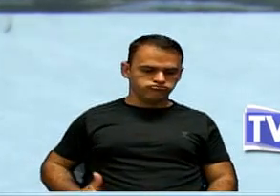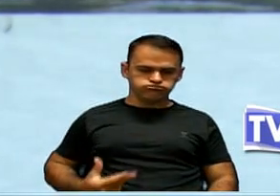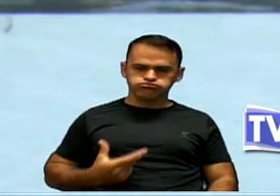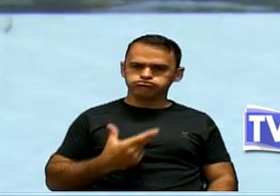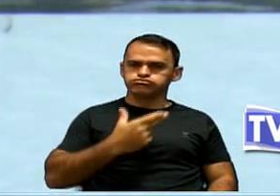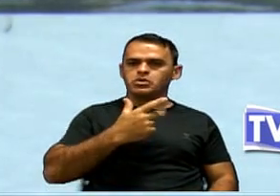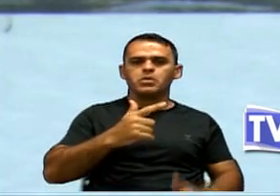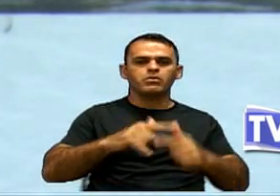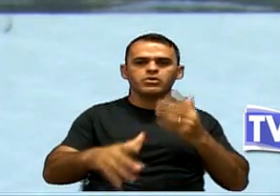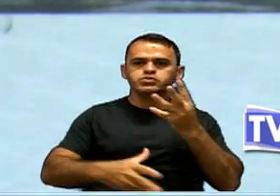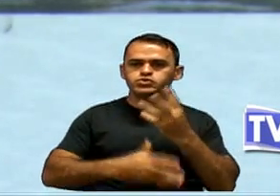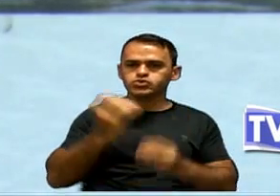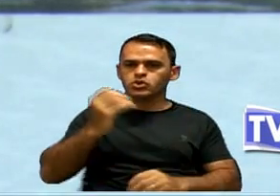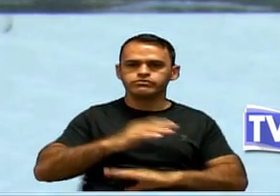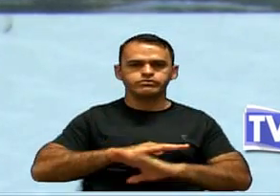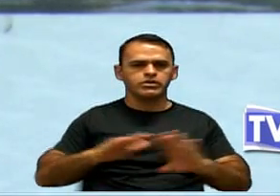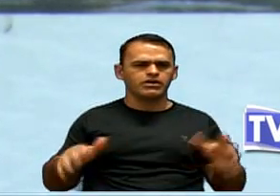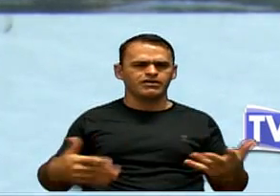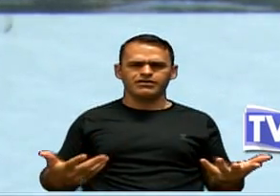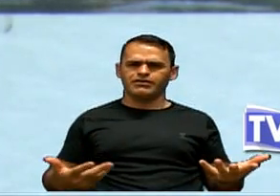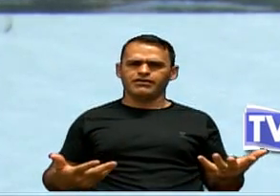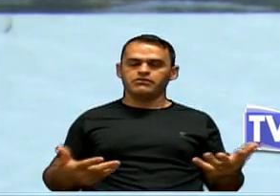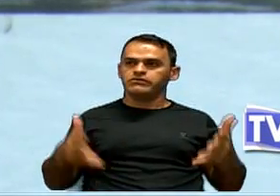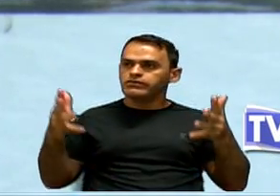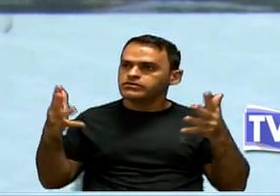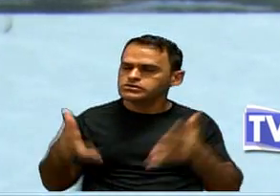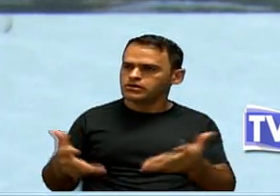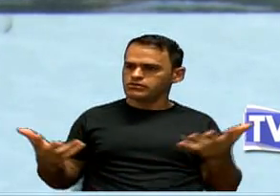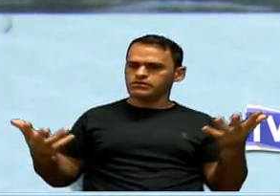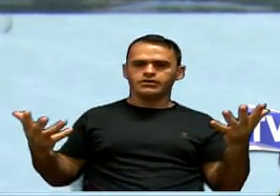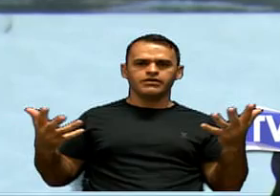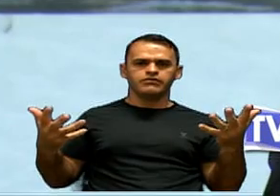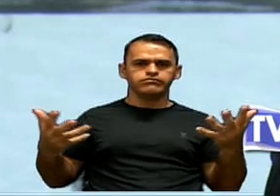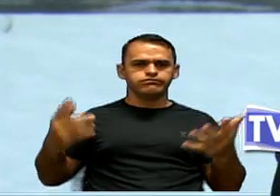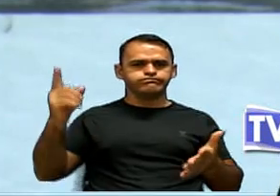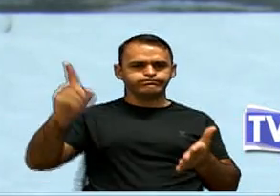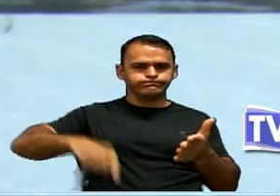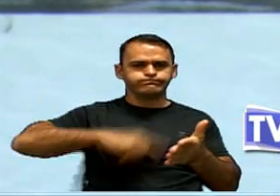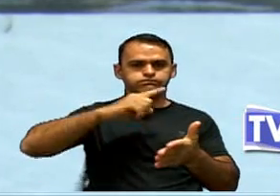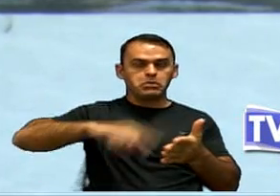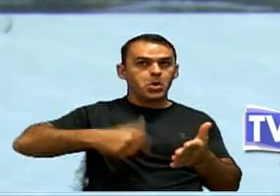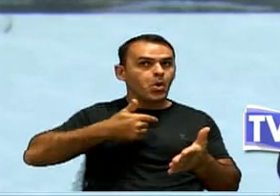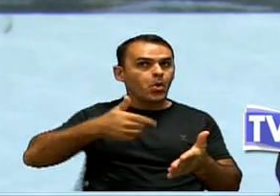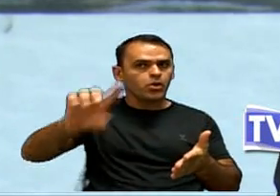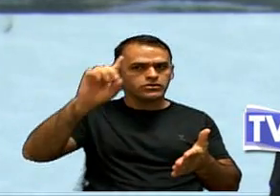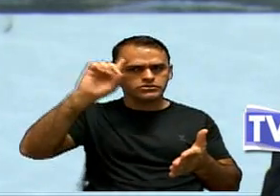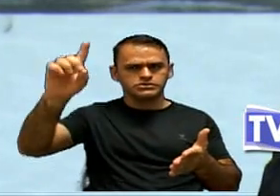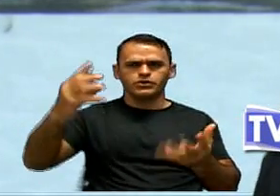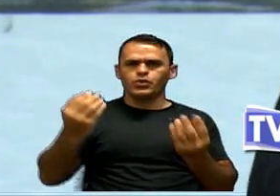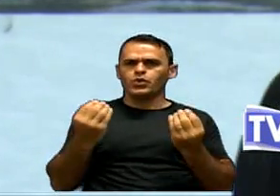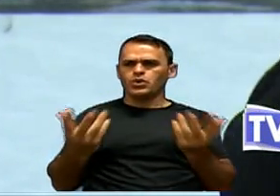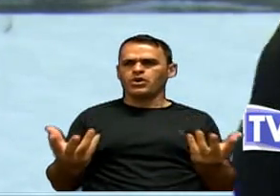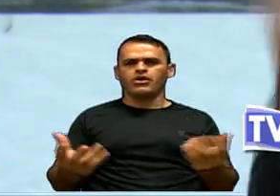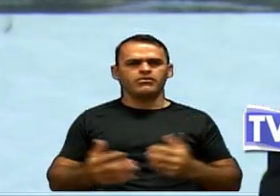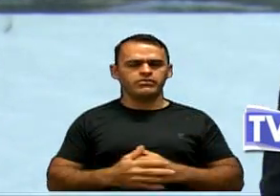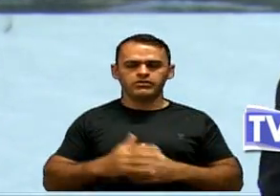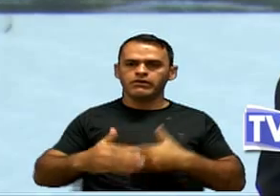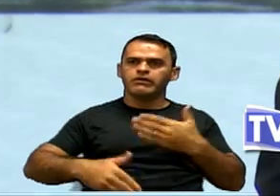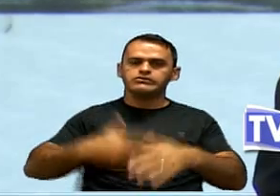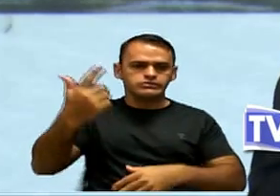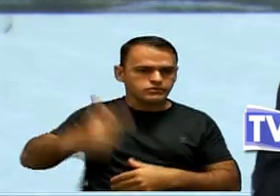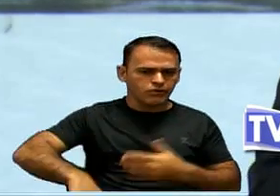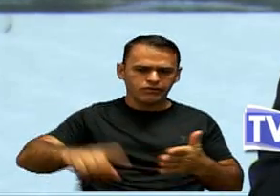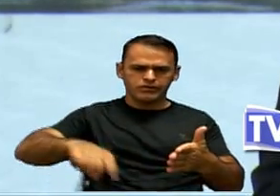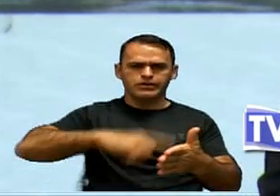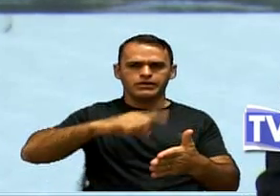cirurgia, para resolver o problema do paciente. Chega lá no dia, ele está internado, vai ser remarcado para outro dia, vereador João Donizete. E depois remarcar de